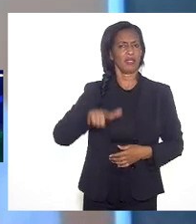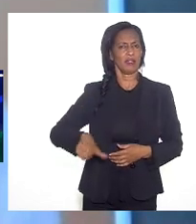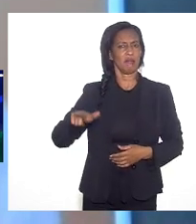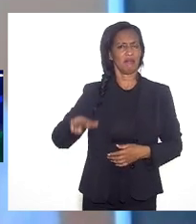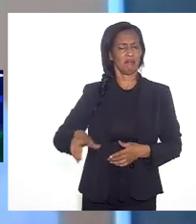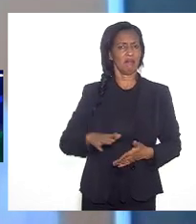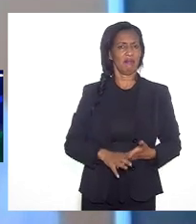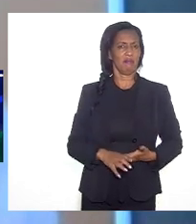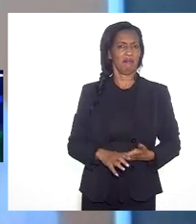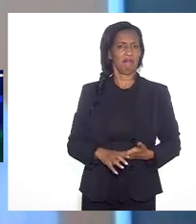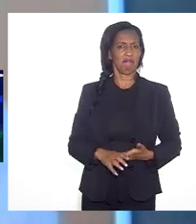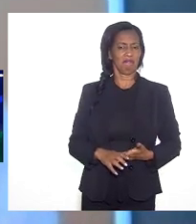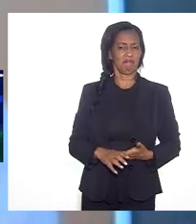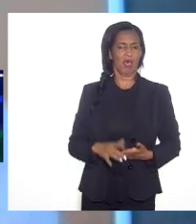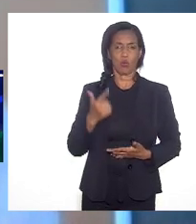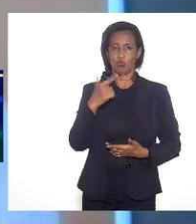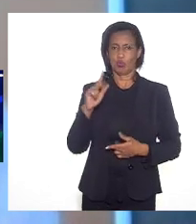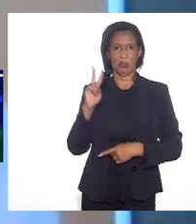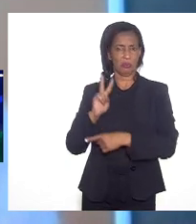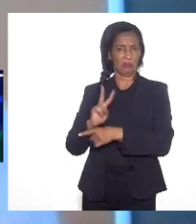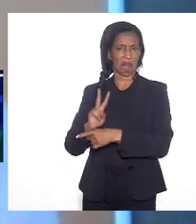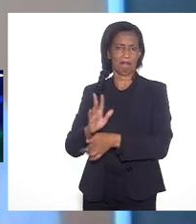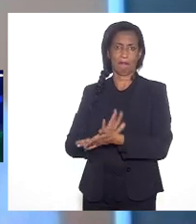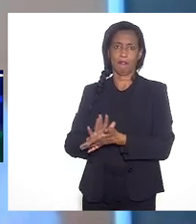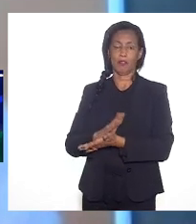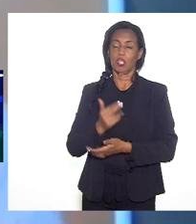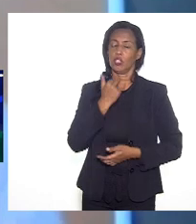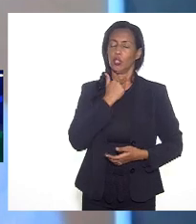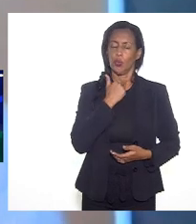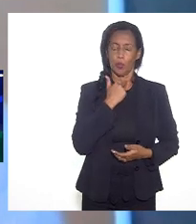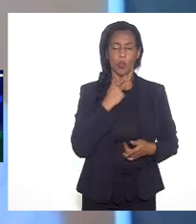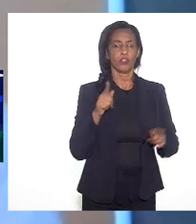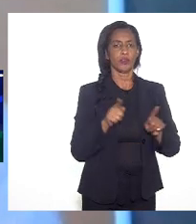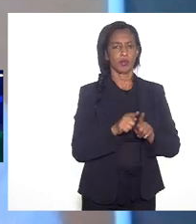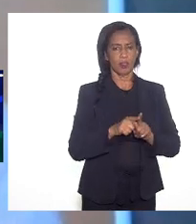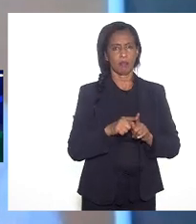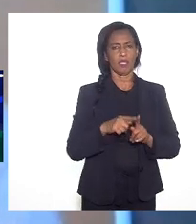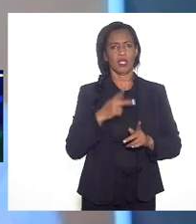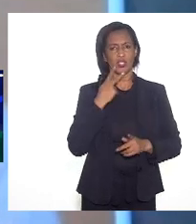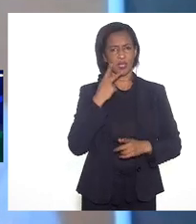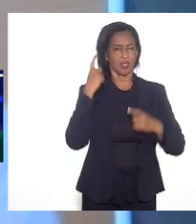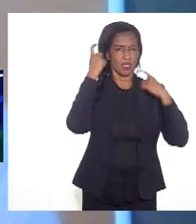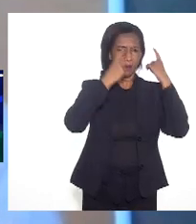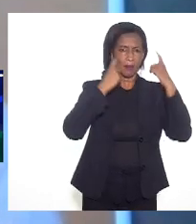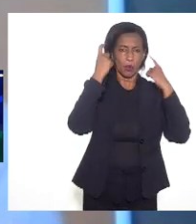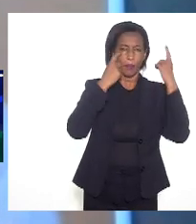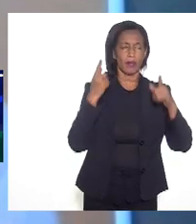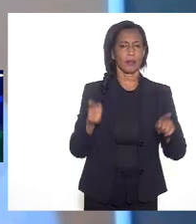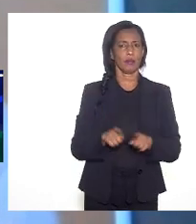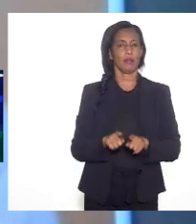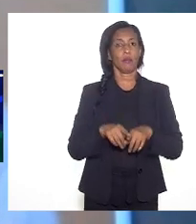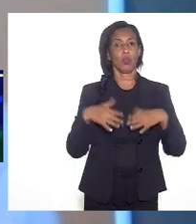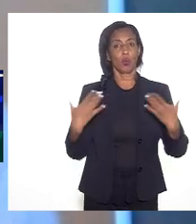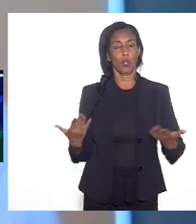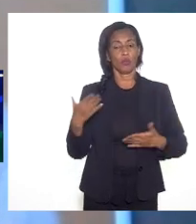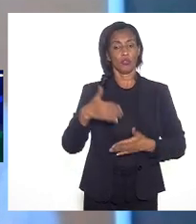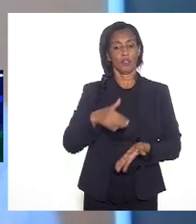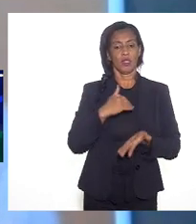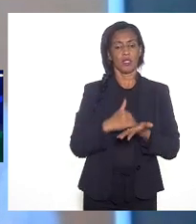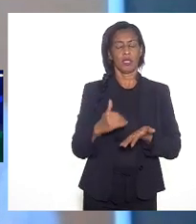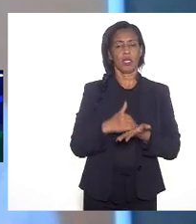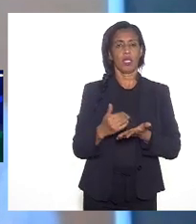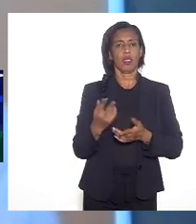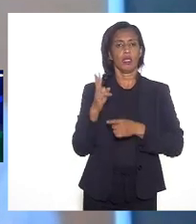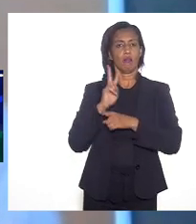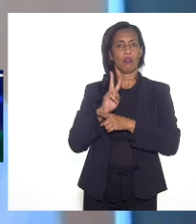de vulnerabilidade. Então, a gente não pode deixar de trazer esse fato e essa preocupação. Enquanto estiverem na Secretaria de